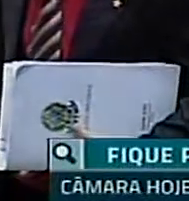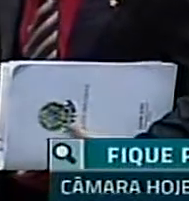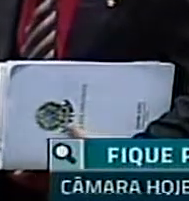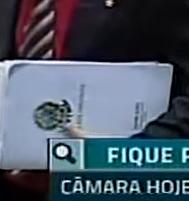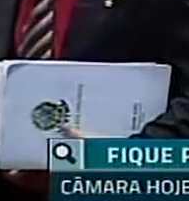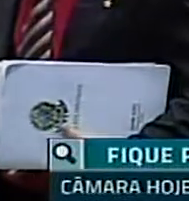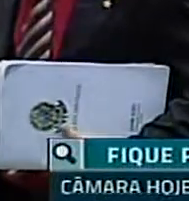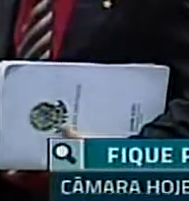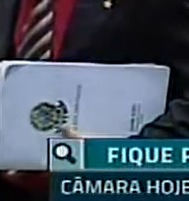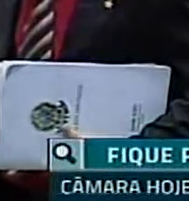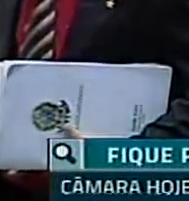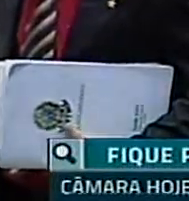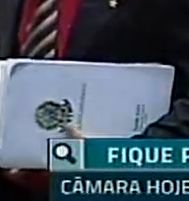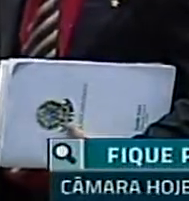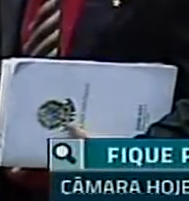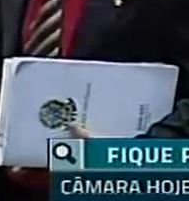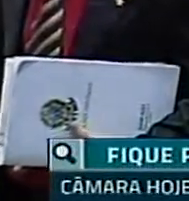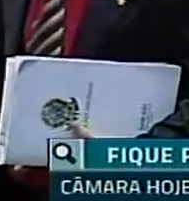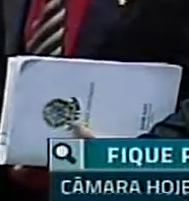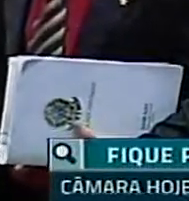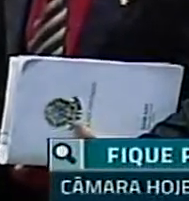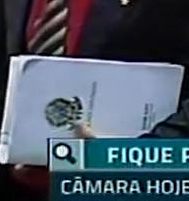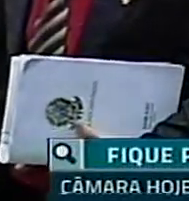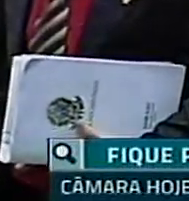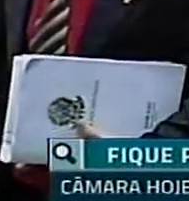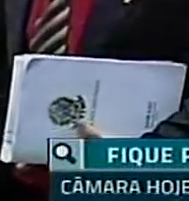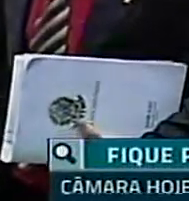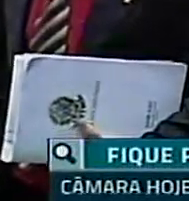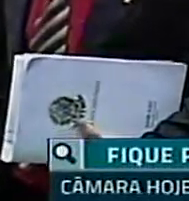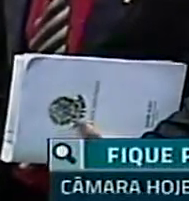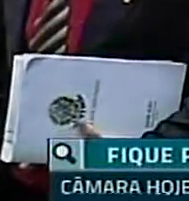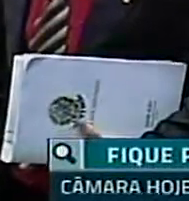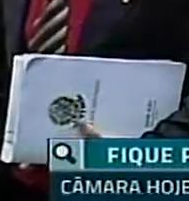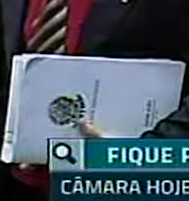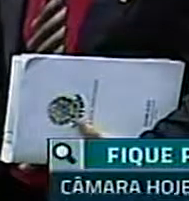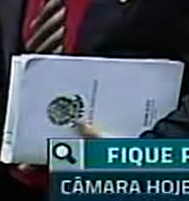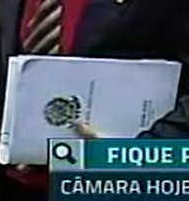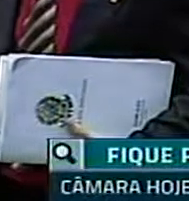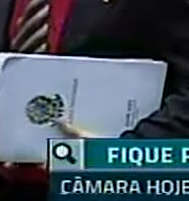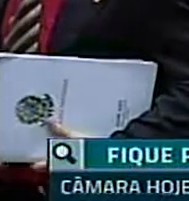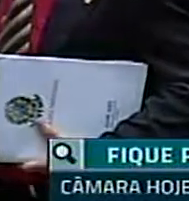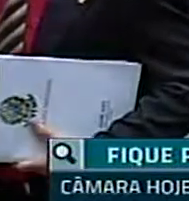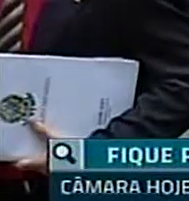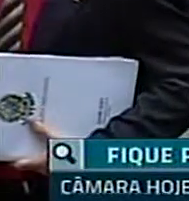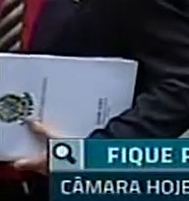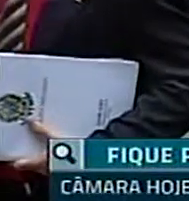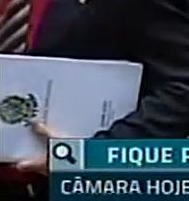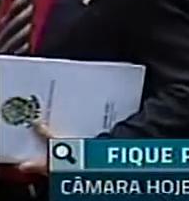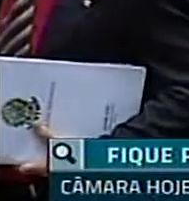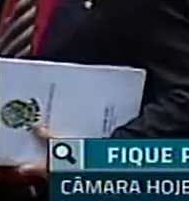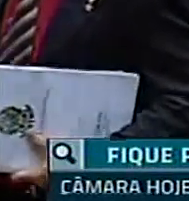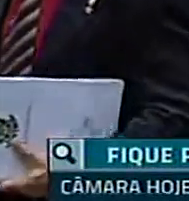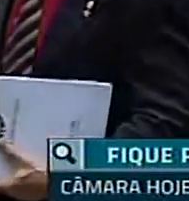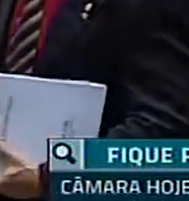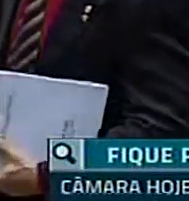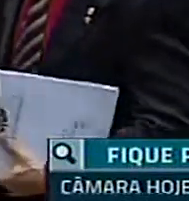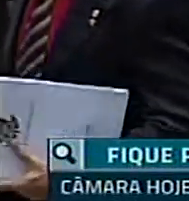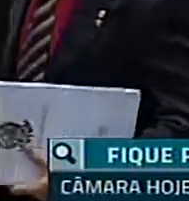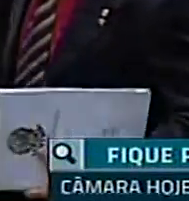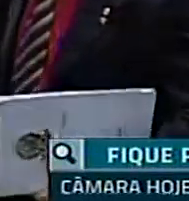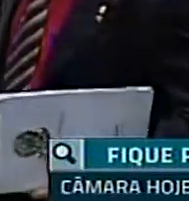vossa iniciativa, mais uma vez brilhante e atuante nessa casa. E acredito que Vossa